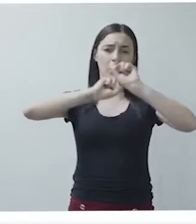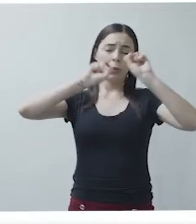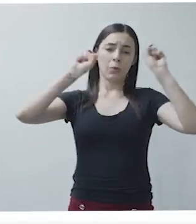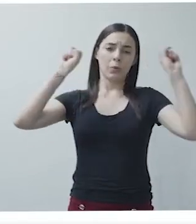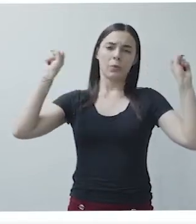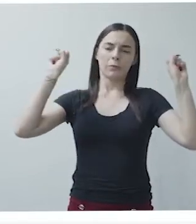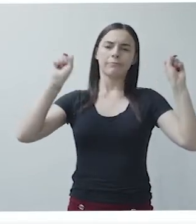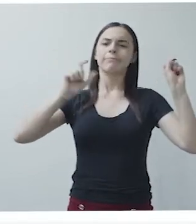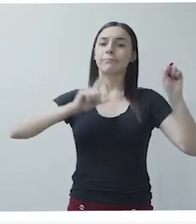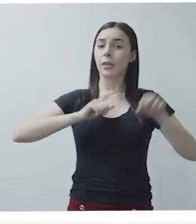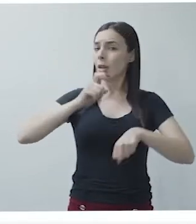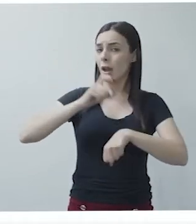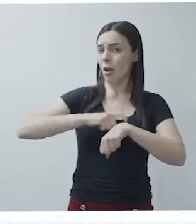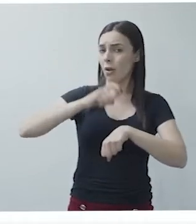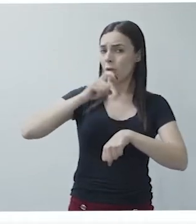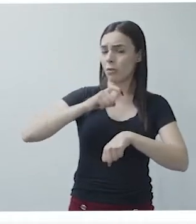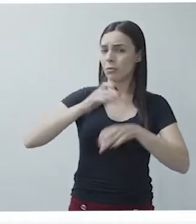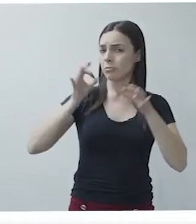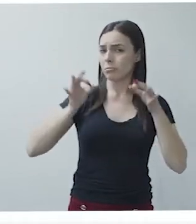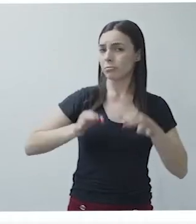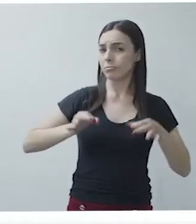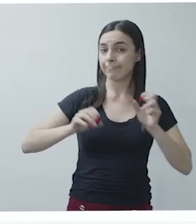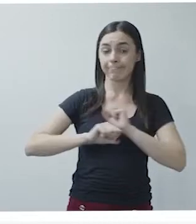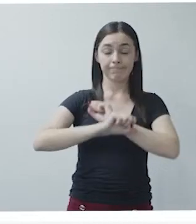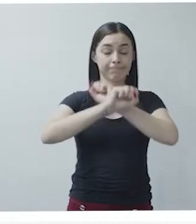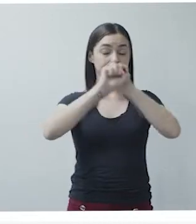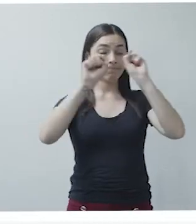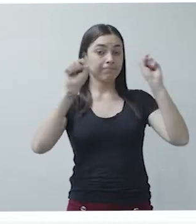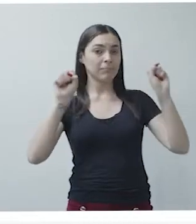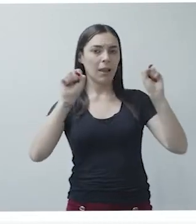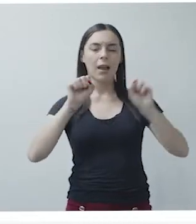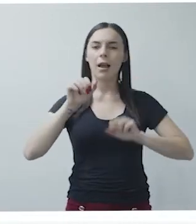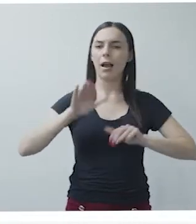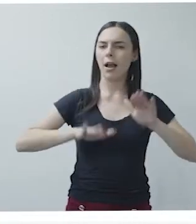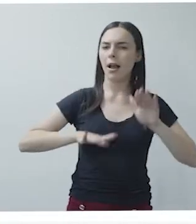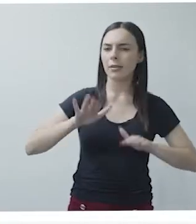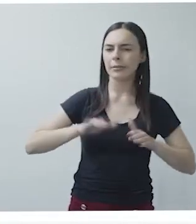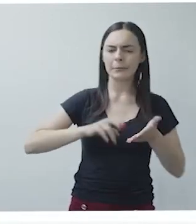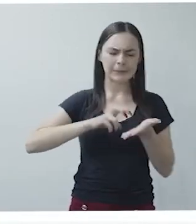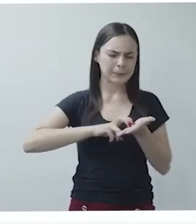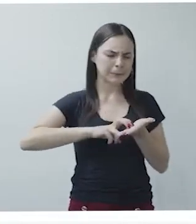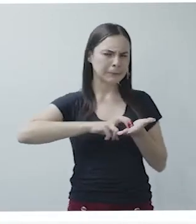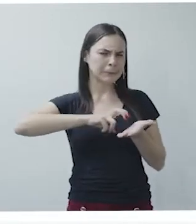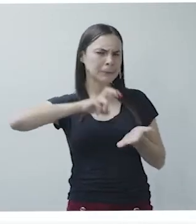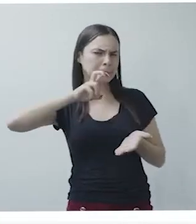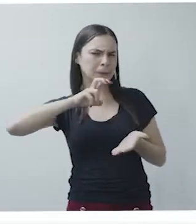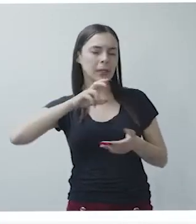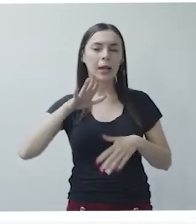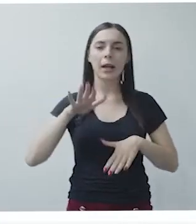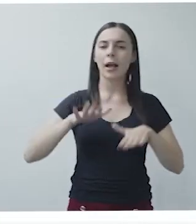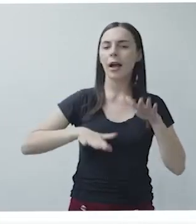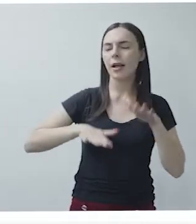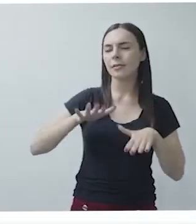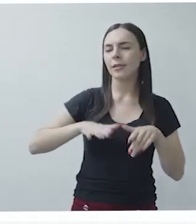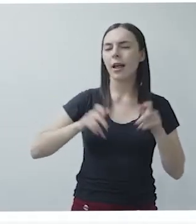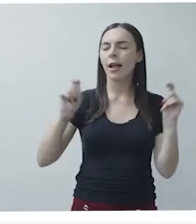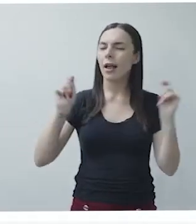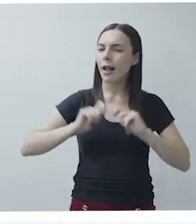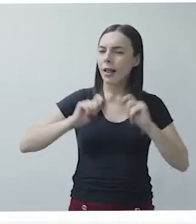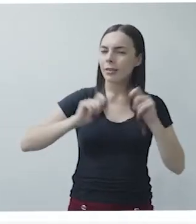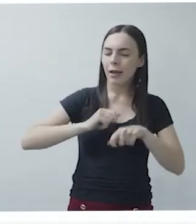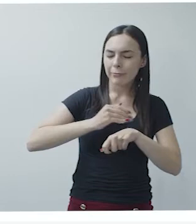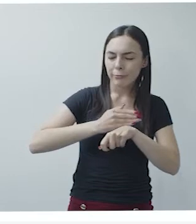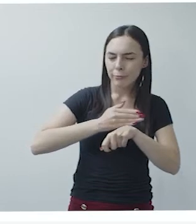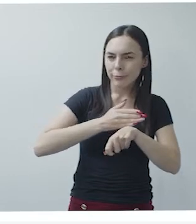Nós temos hora para acordar, né? Tem dias que a gente precisa acordar mais cedo, tem dias que pode dormir um pouquinho